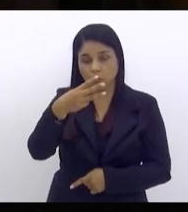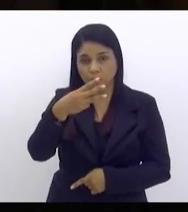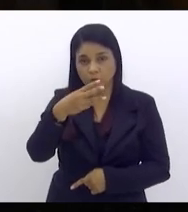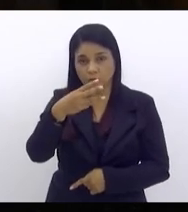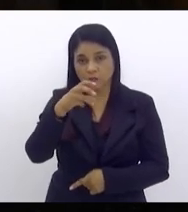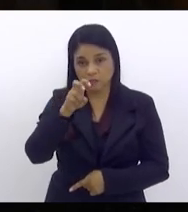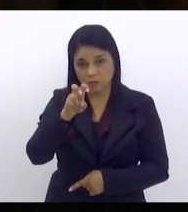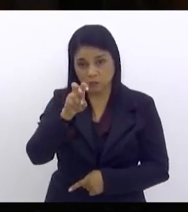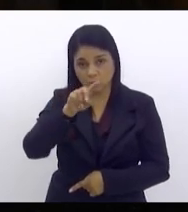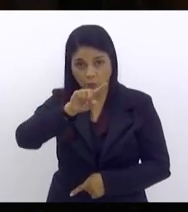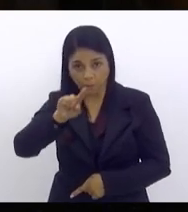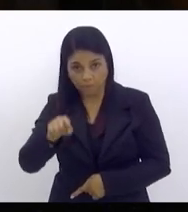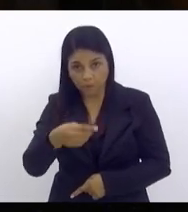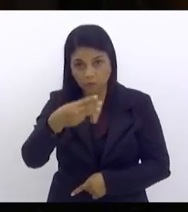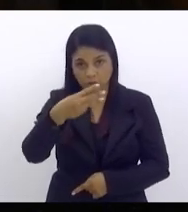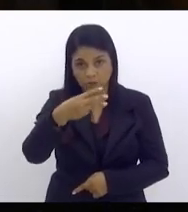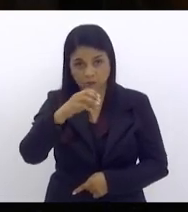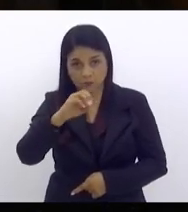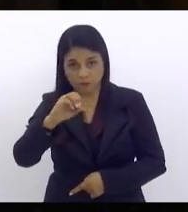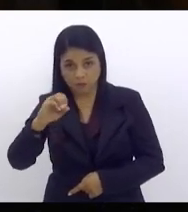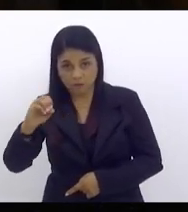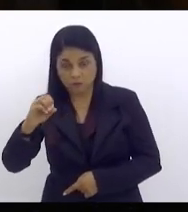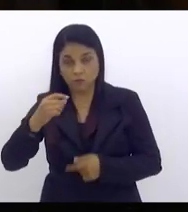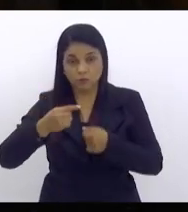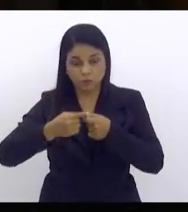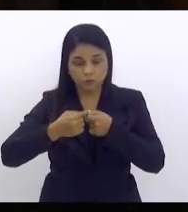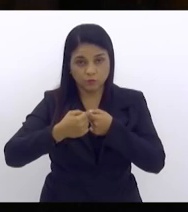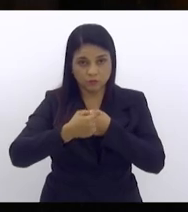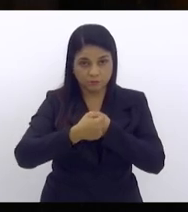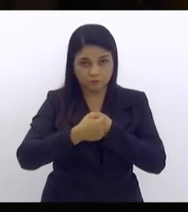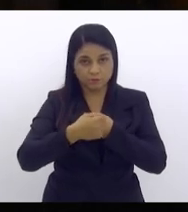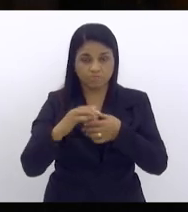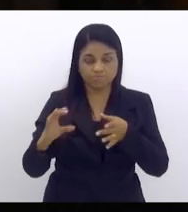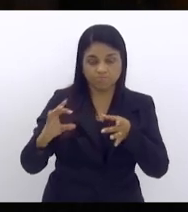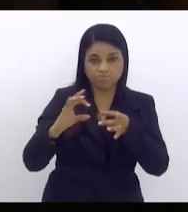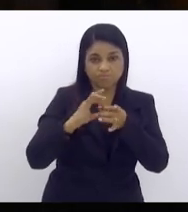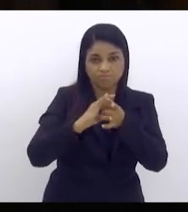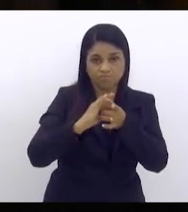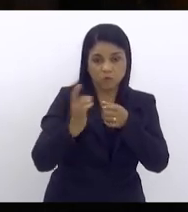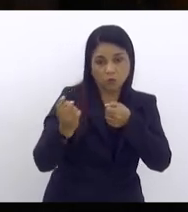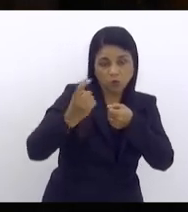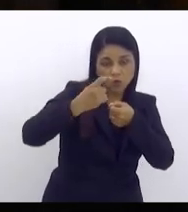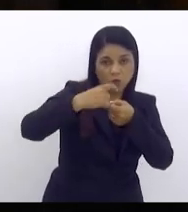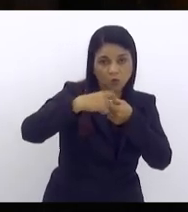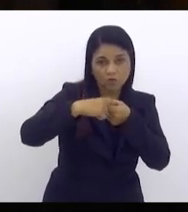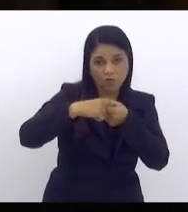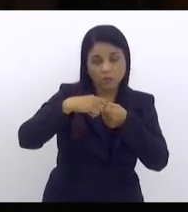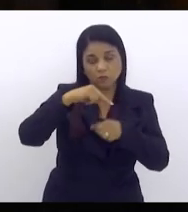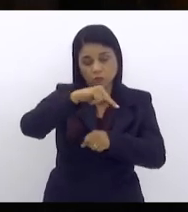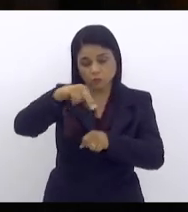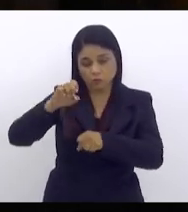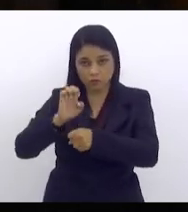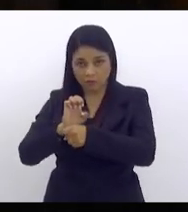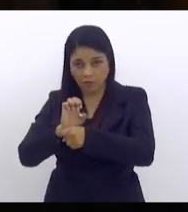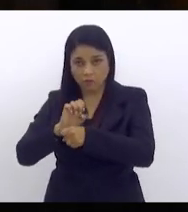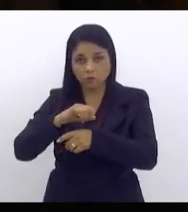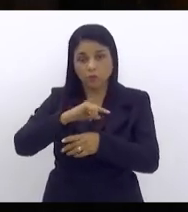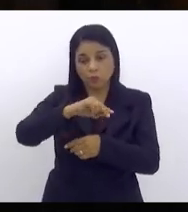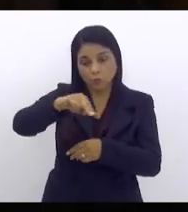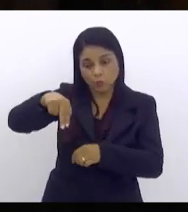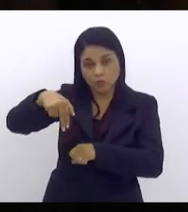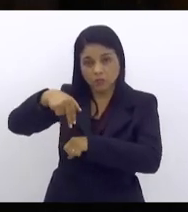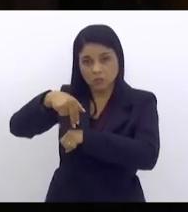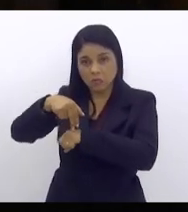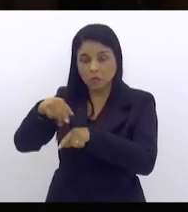municípios. Município faz convênio com o Estado, Estado faz convênio com a União, muitas vezes a